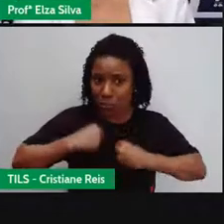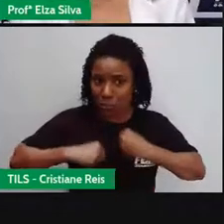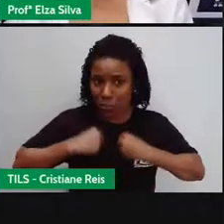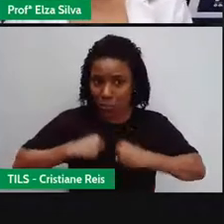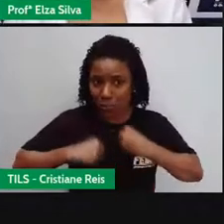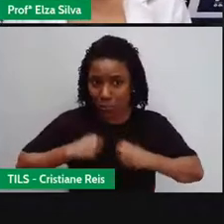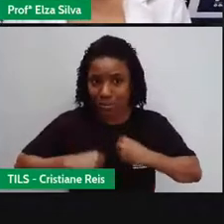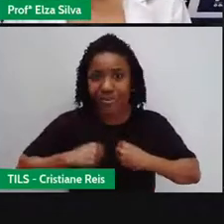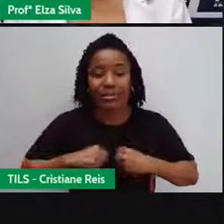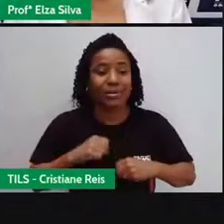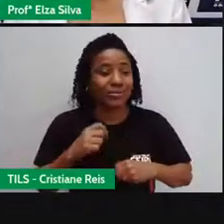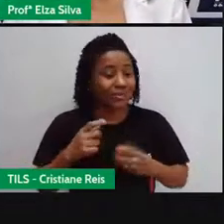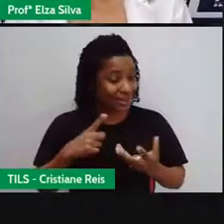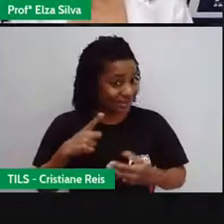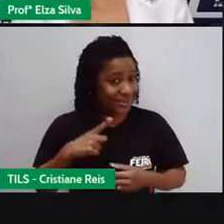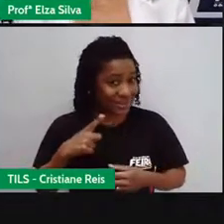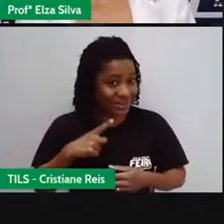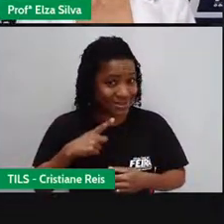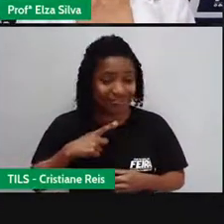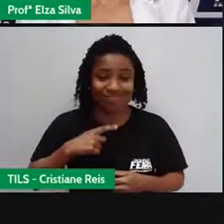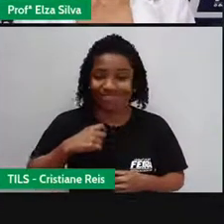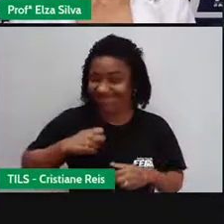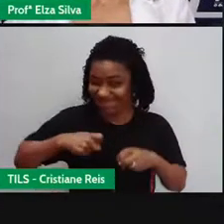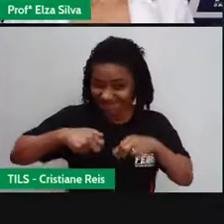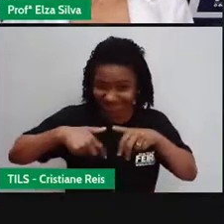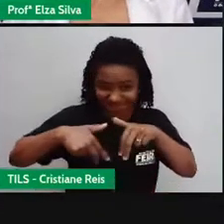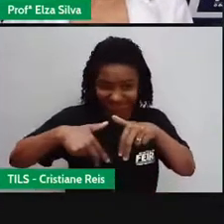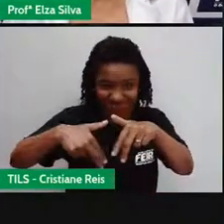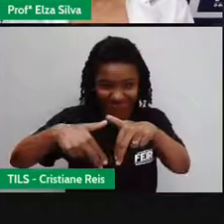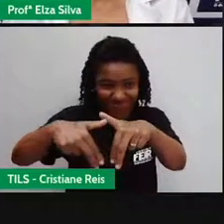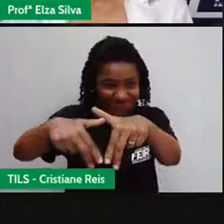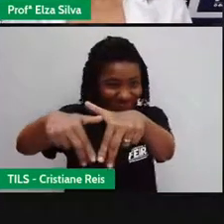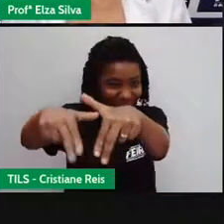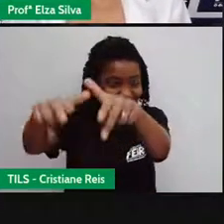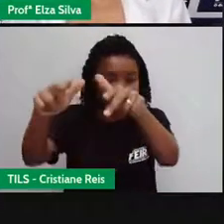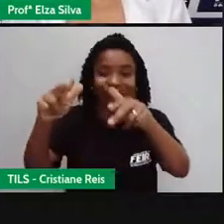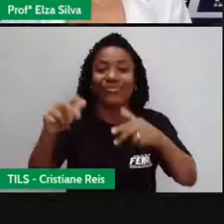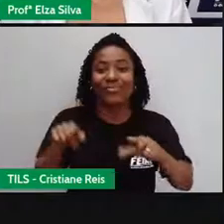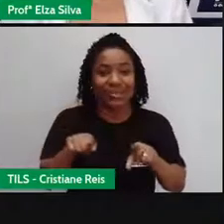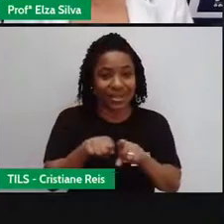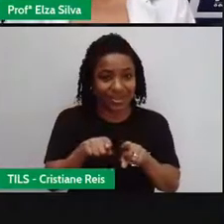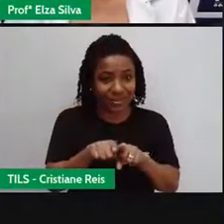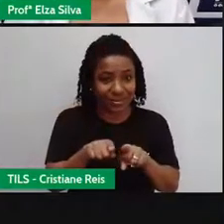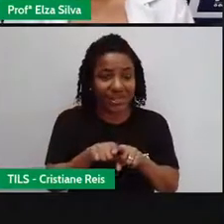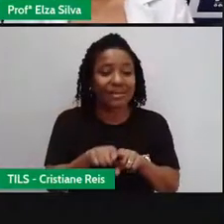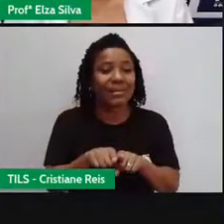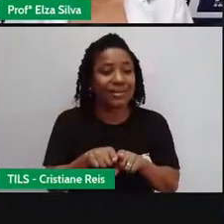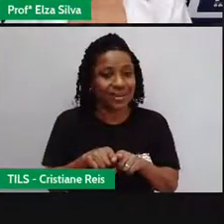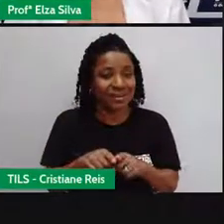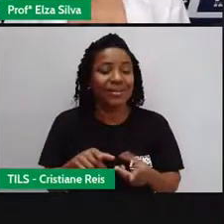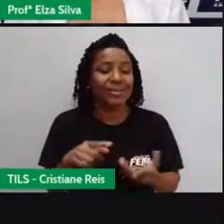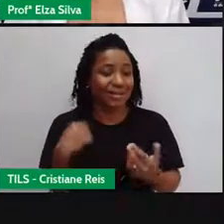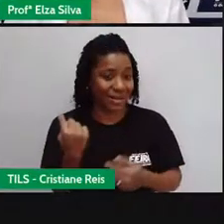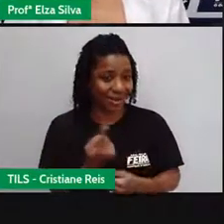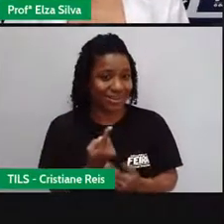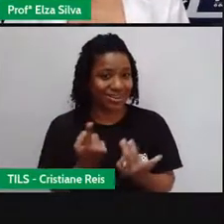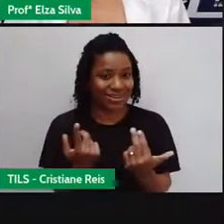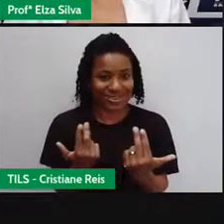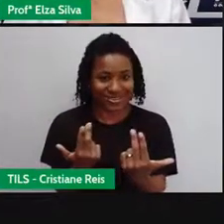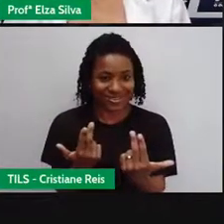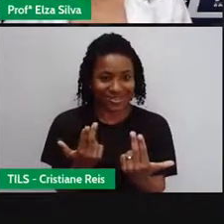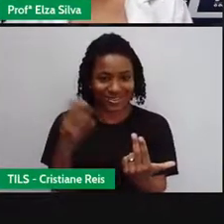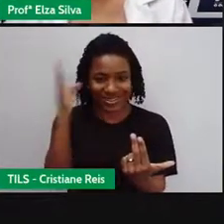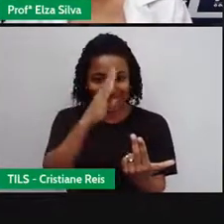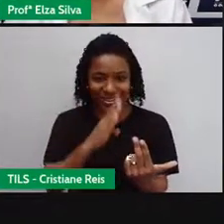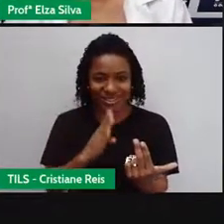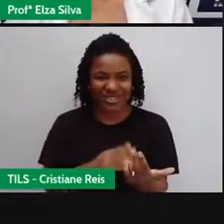três pernas, e as atividades que nós também conhecemos aqui, que é o